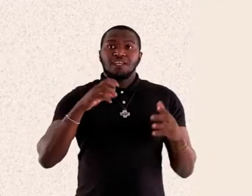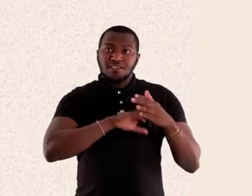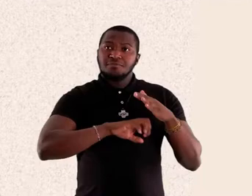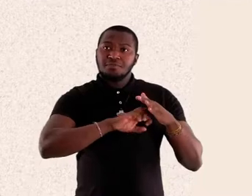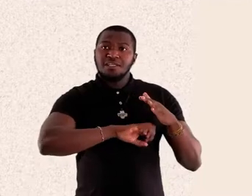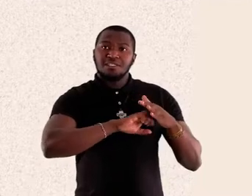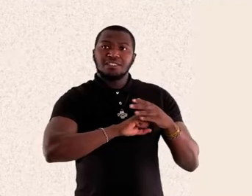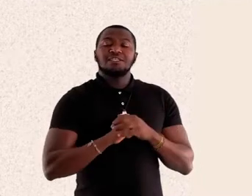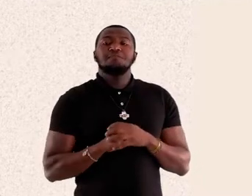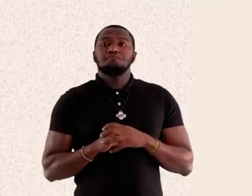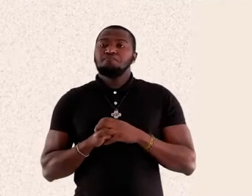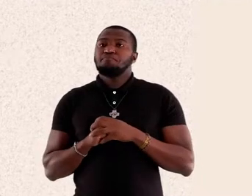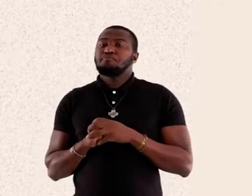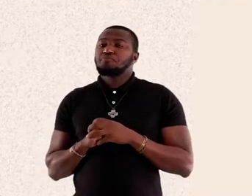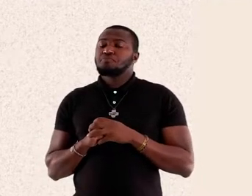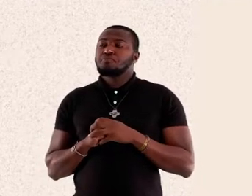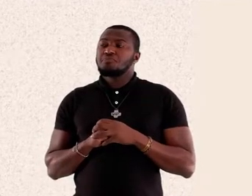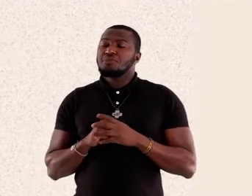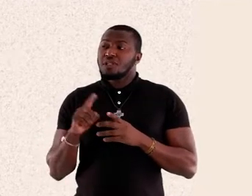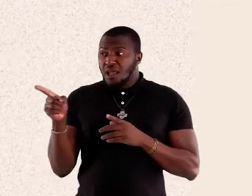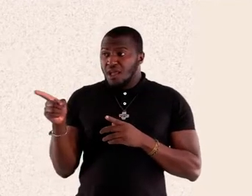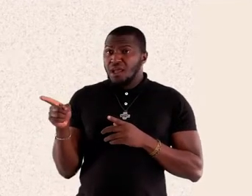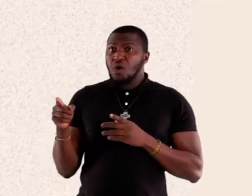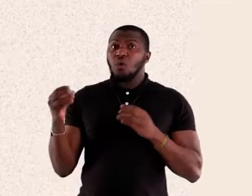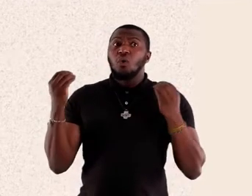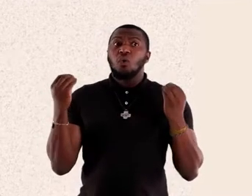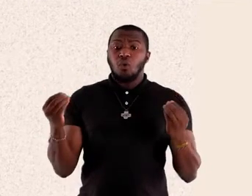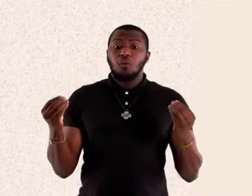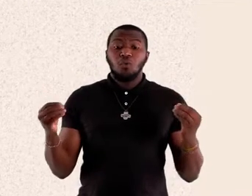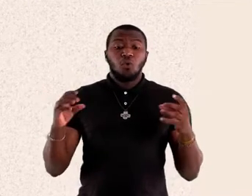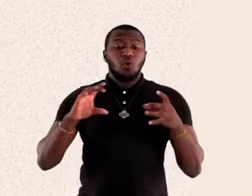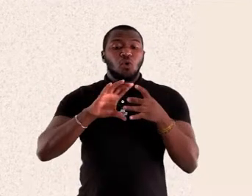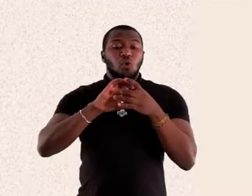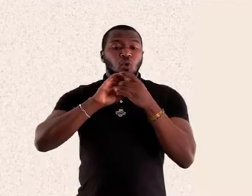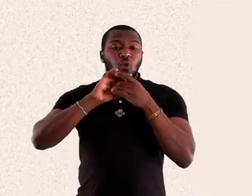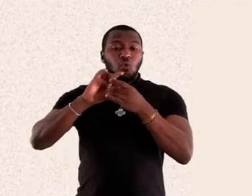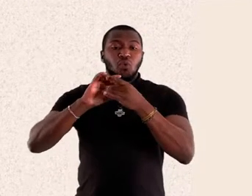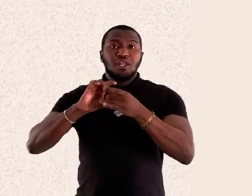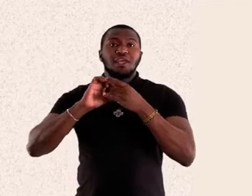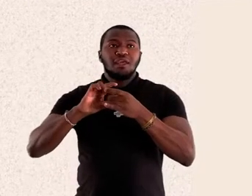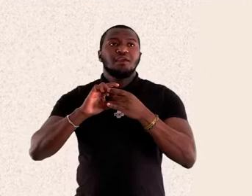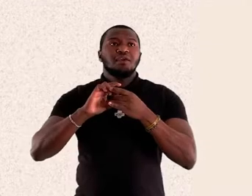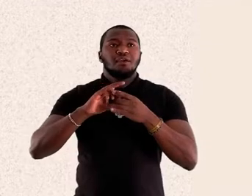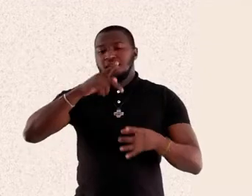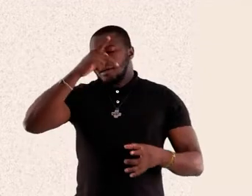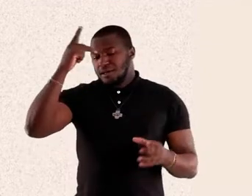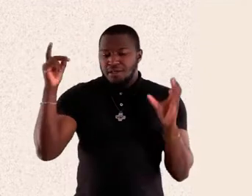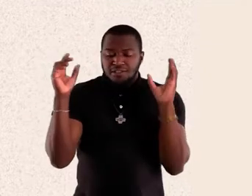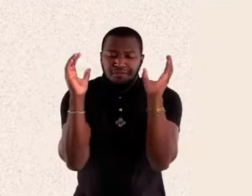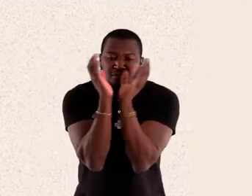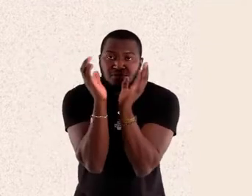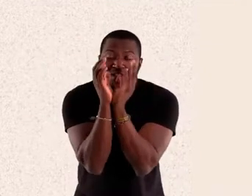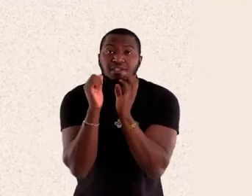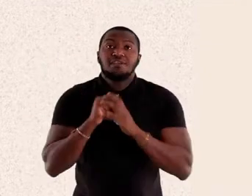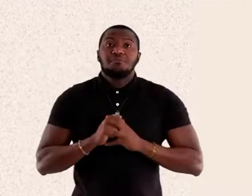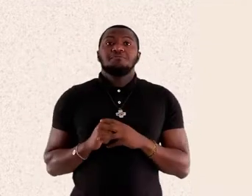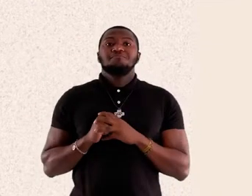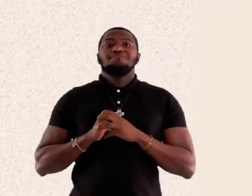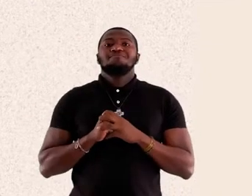pesquisa é justamente como engajar os trabalhadores como engajar uma equipe